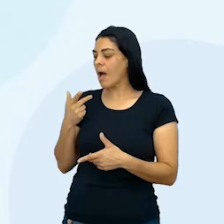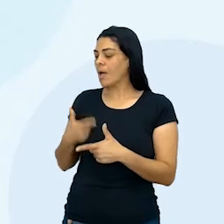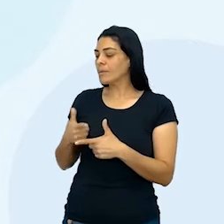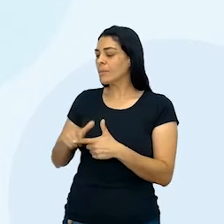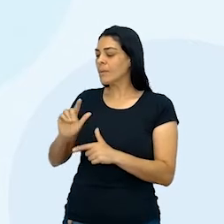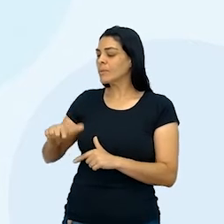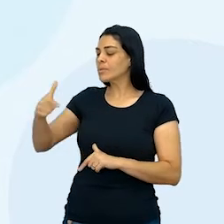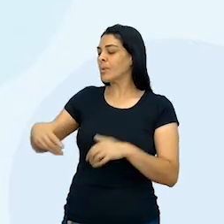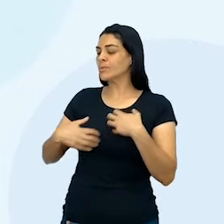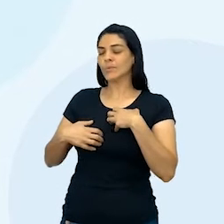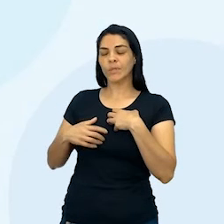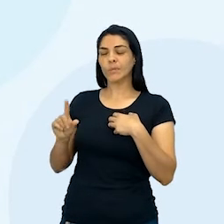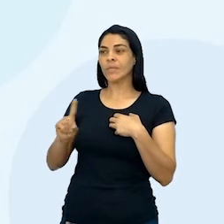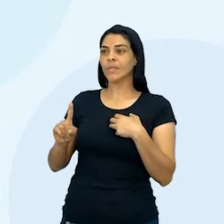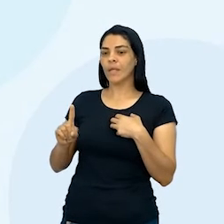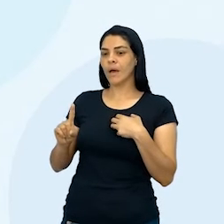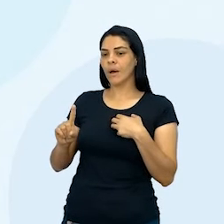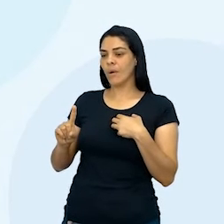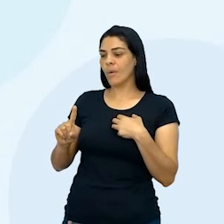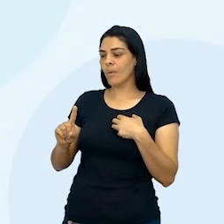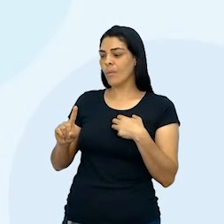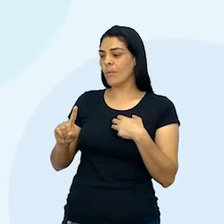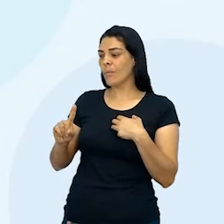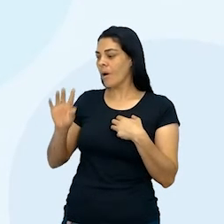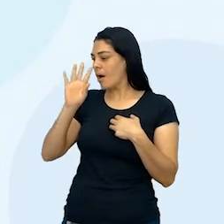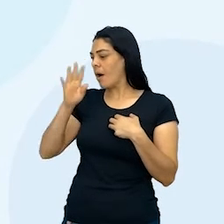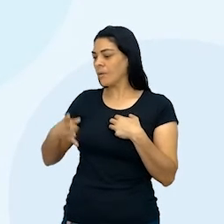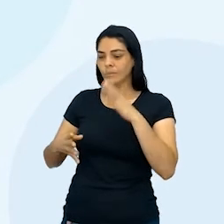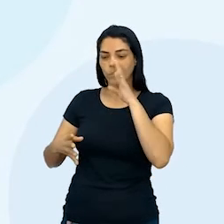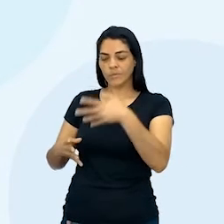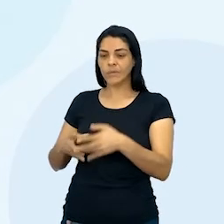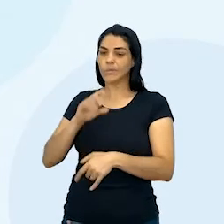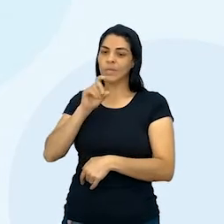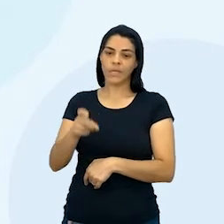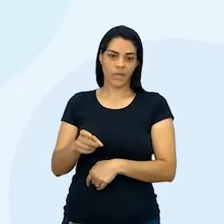não seja colocando a culpa em alguém?